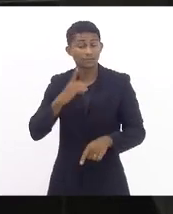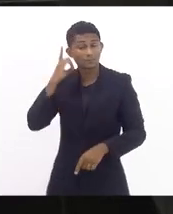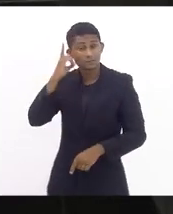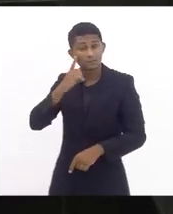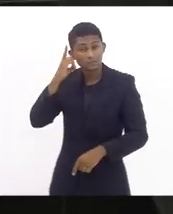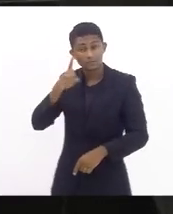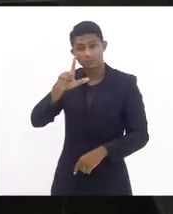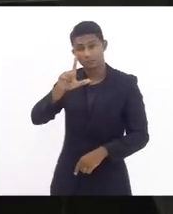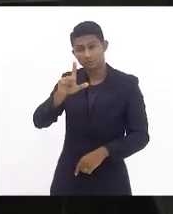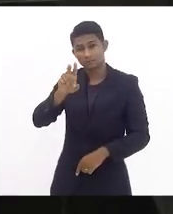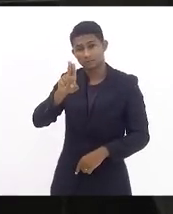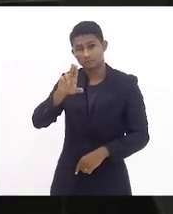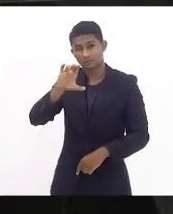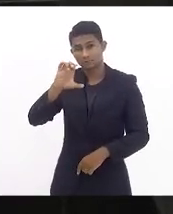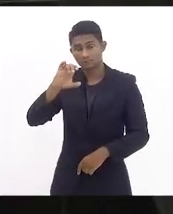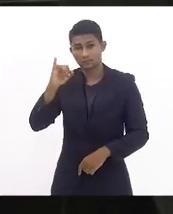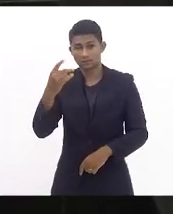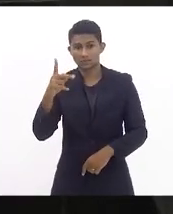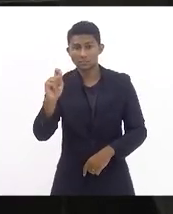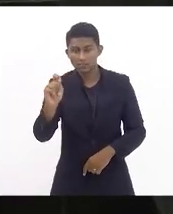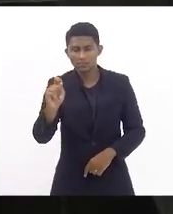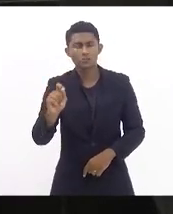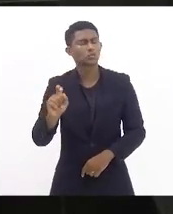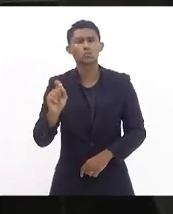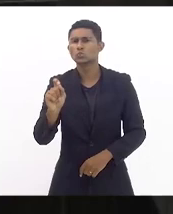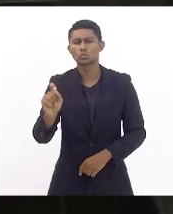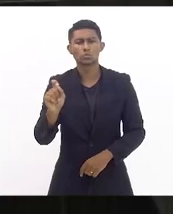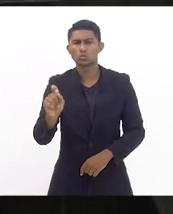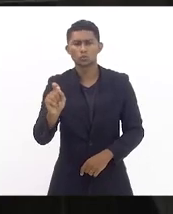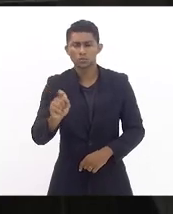Lucinha, que dispõe sobre a aplicação